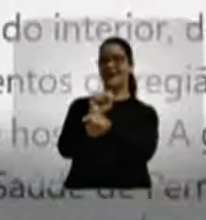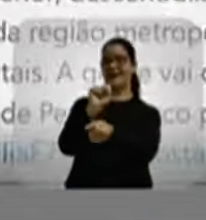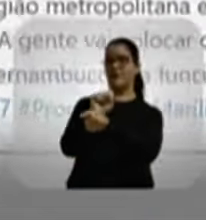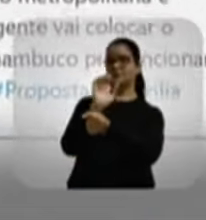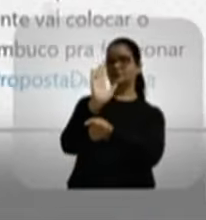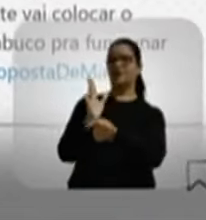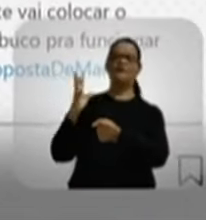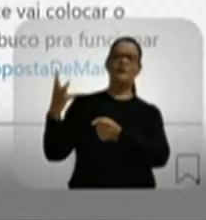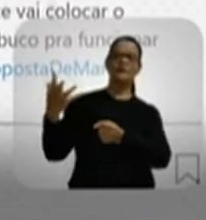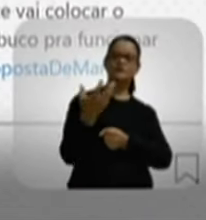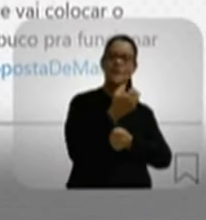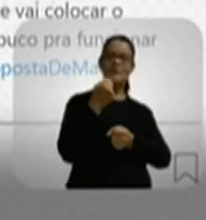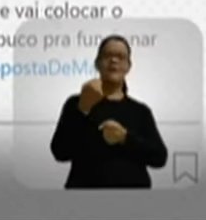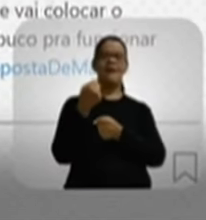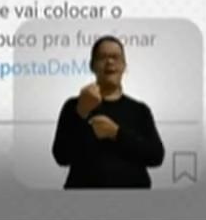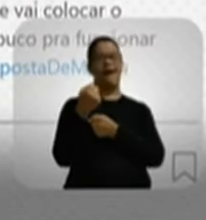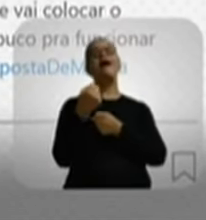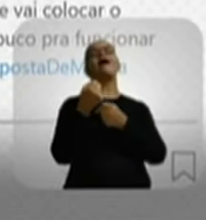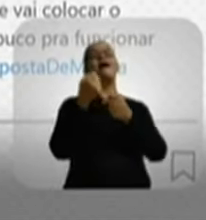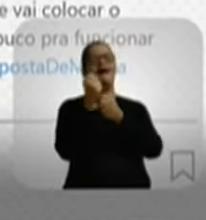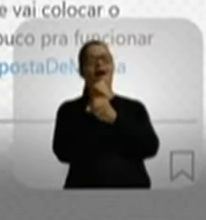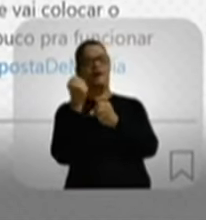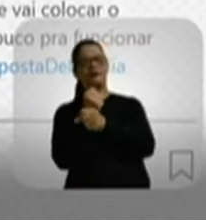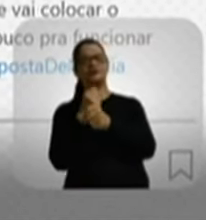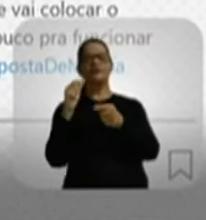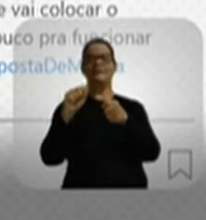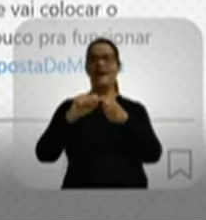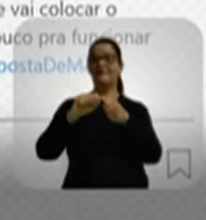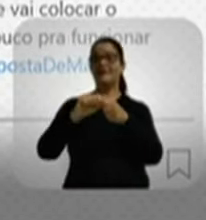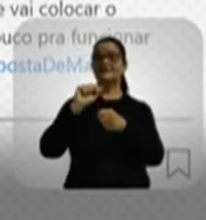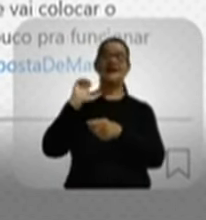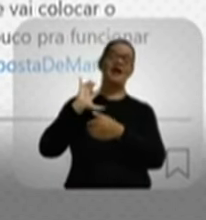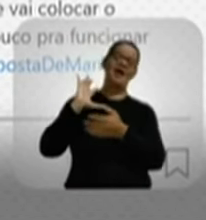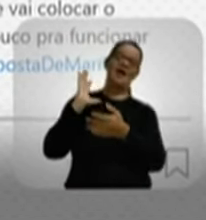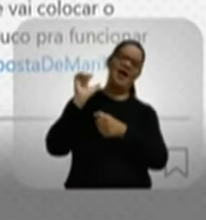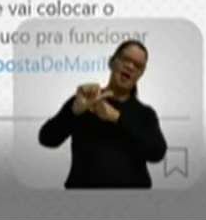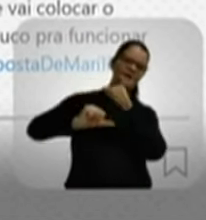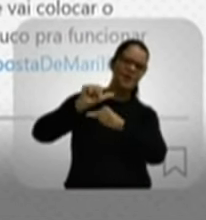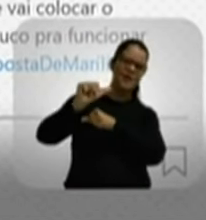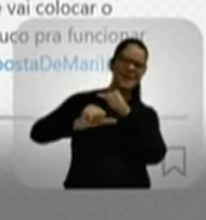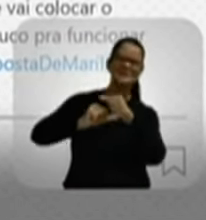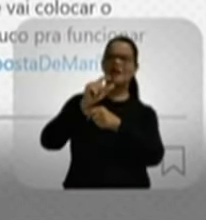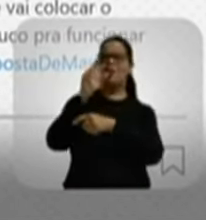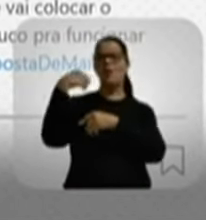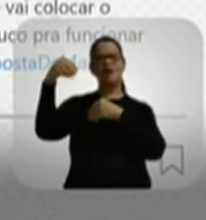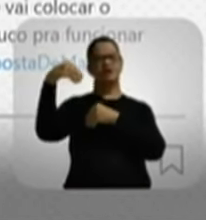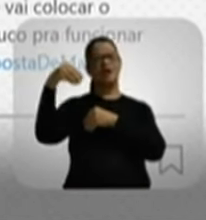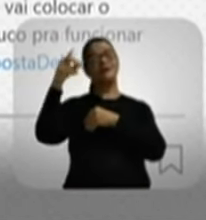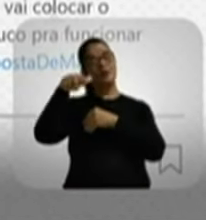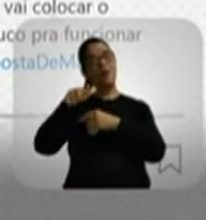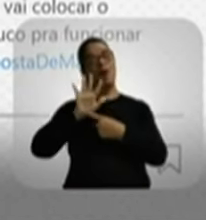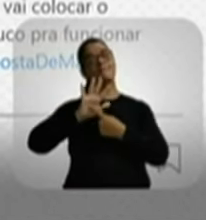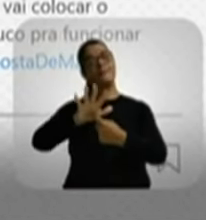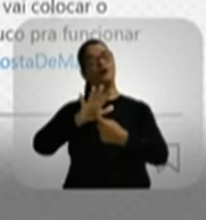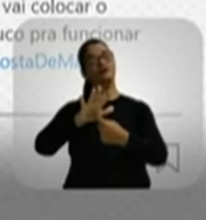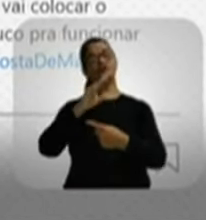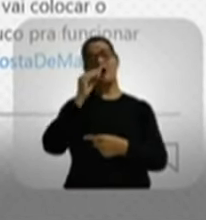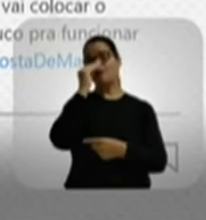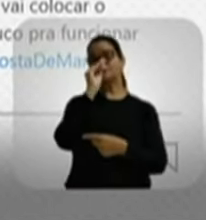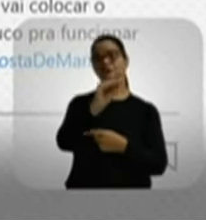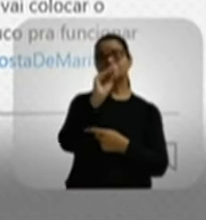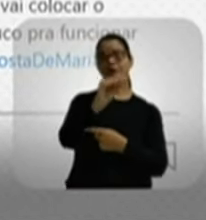parados. Nós vamos buscar esses recursos para, por exemplo, reformar a restauração. Restauração é o retrato do descaso com a saúde em